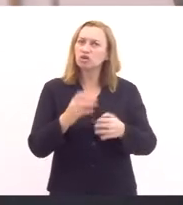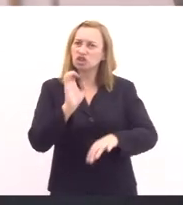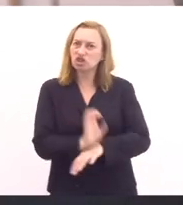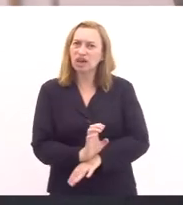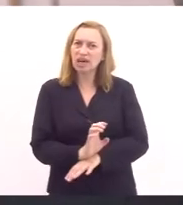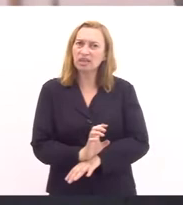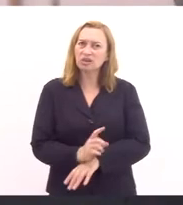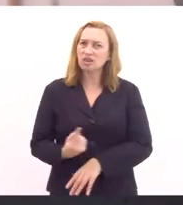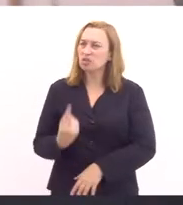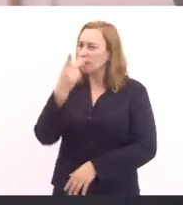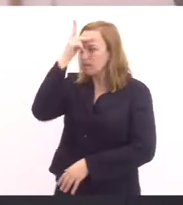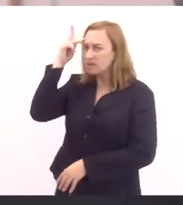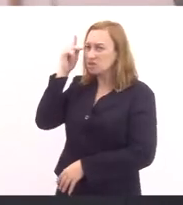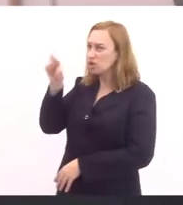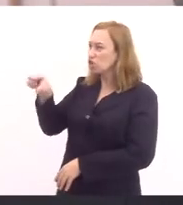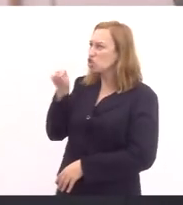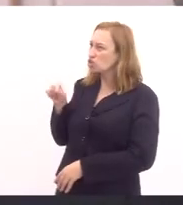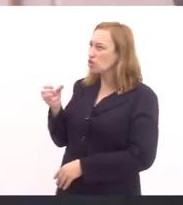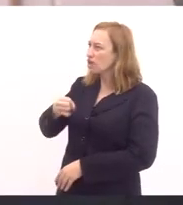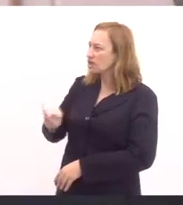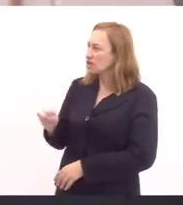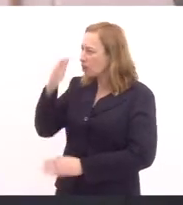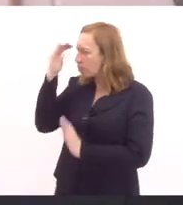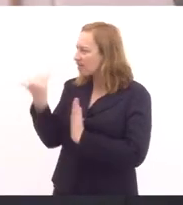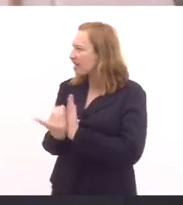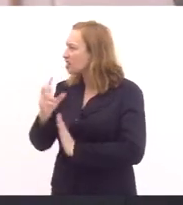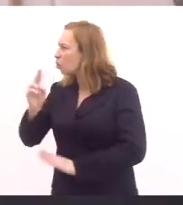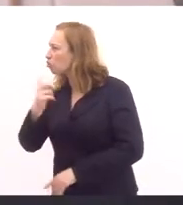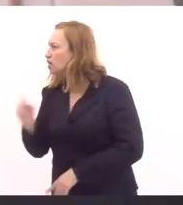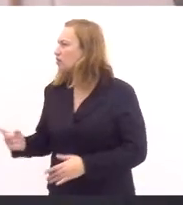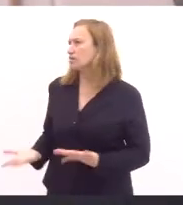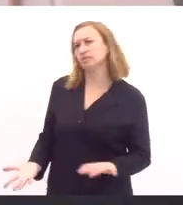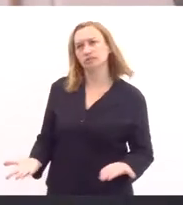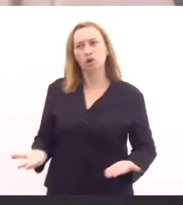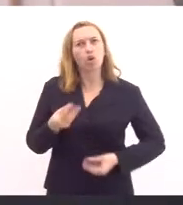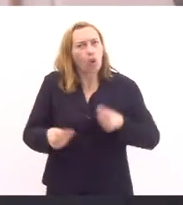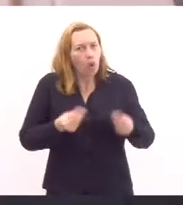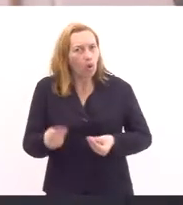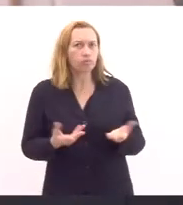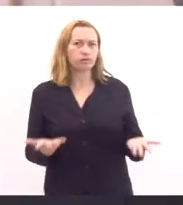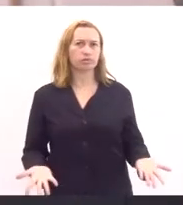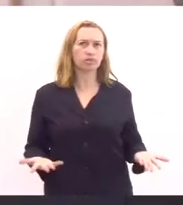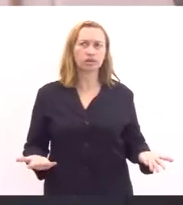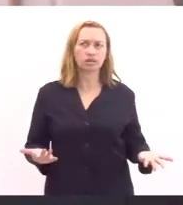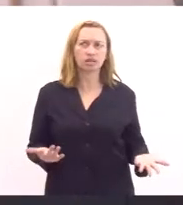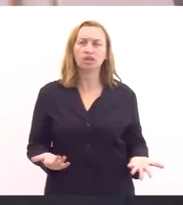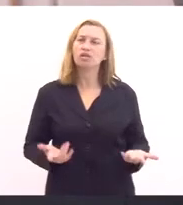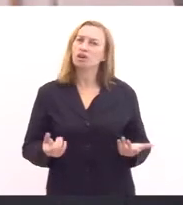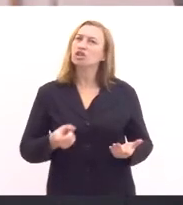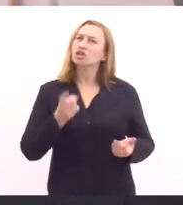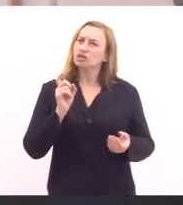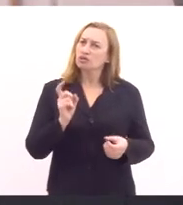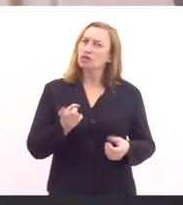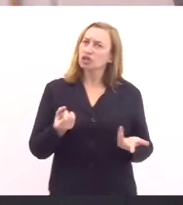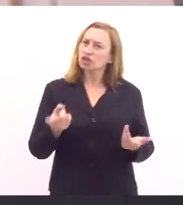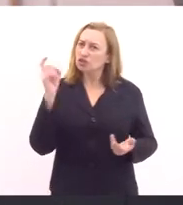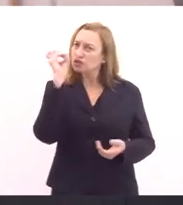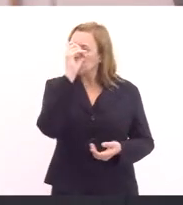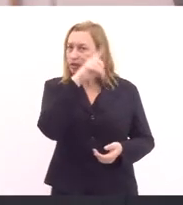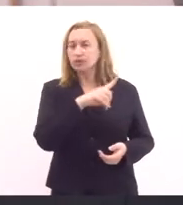como então eles tiveram que recuar nisso mas foi um bate muito muito duro como se